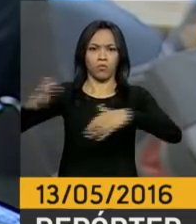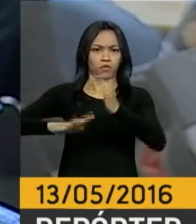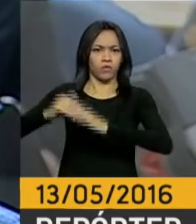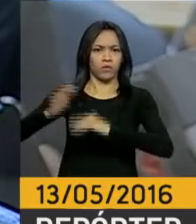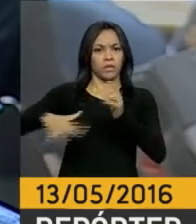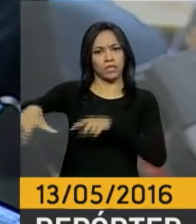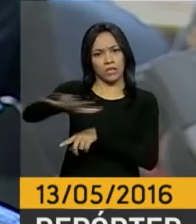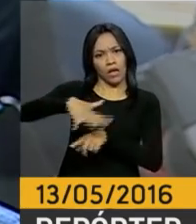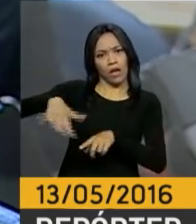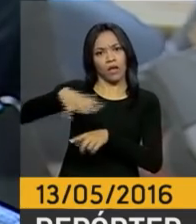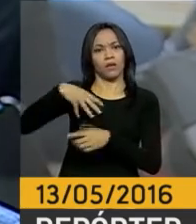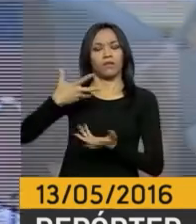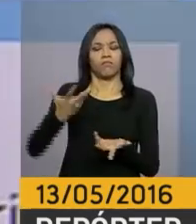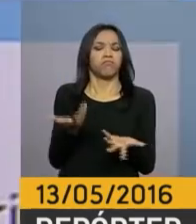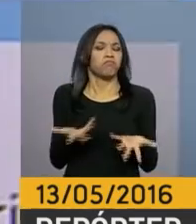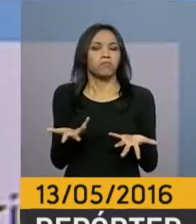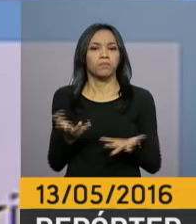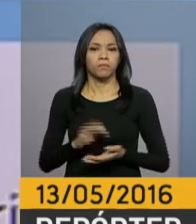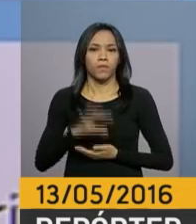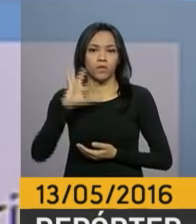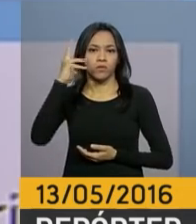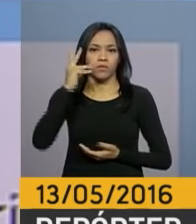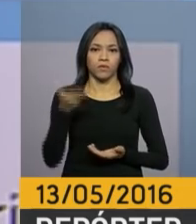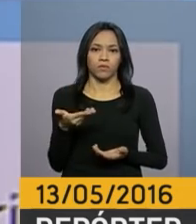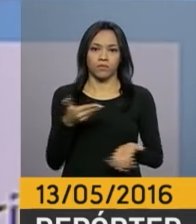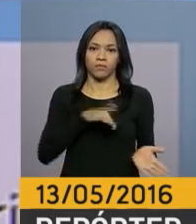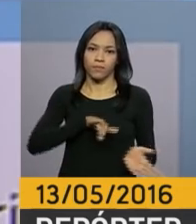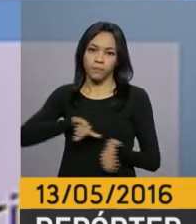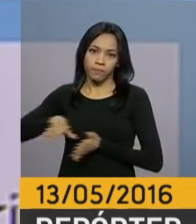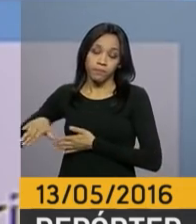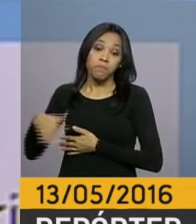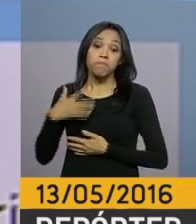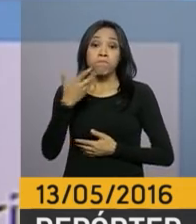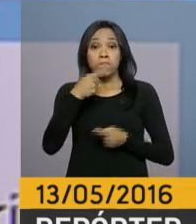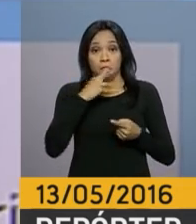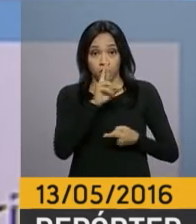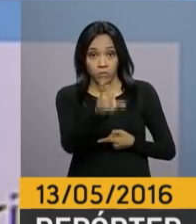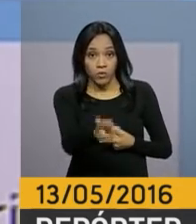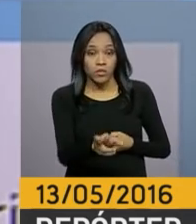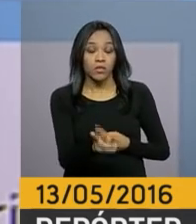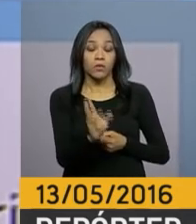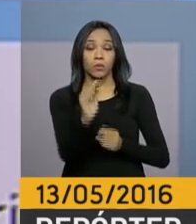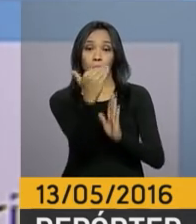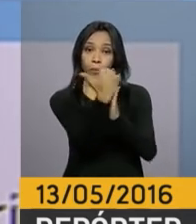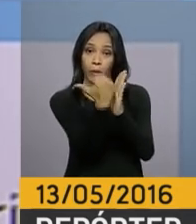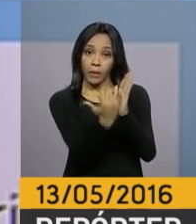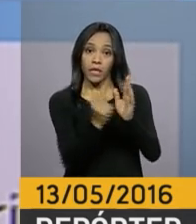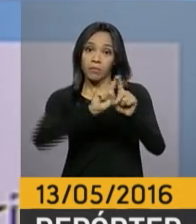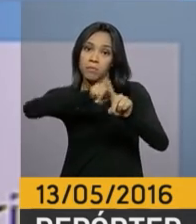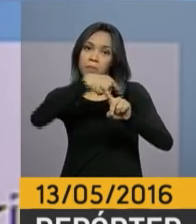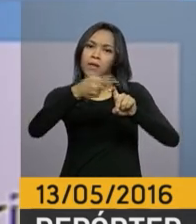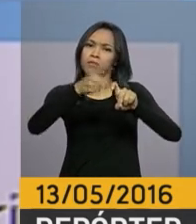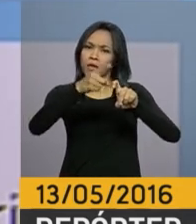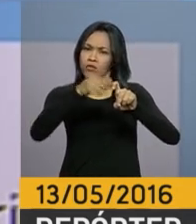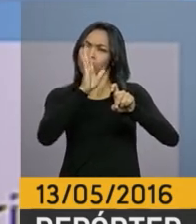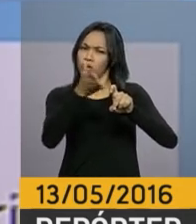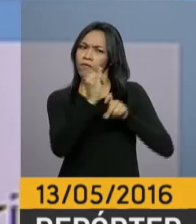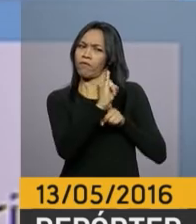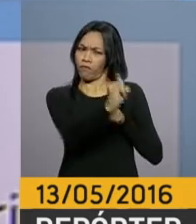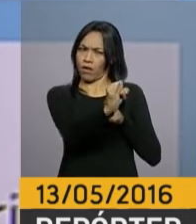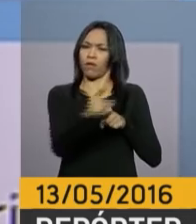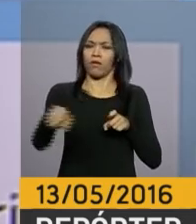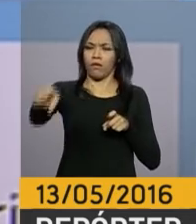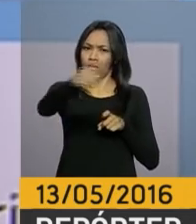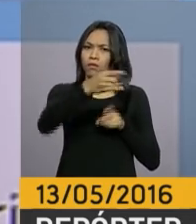seria isso obrigado bom quanto ao programa Mais Médicos eu já dei uma diretriz para vocês os demais